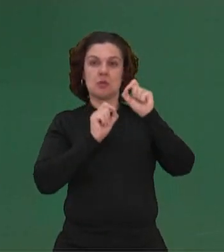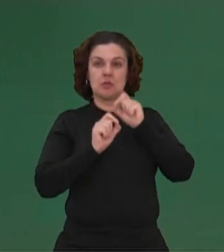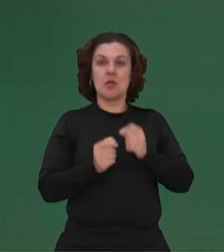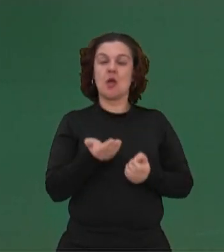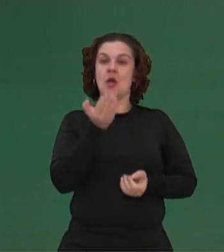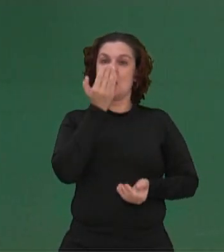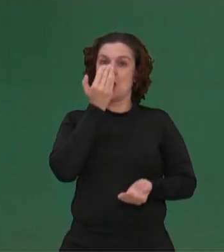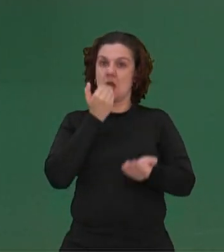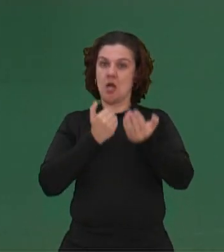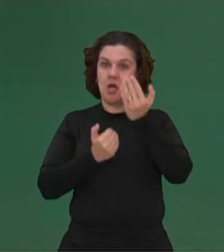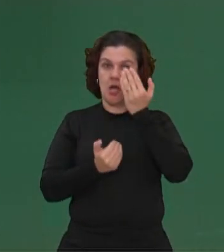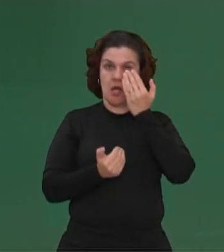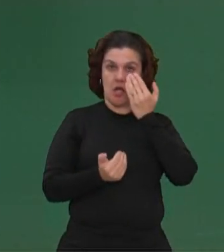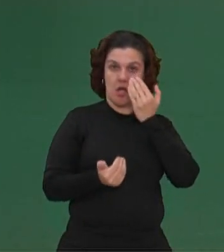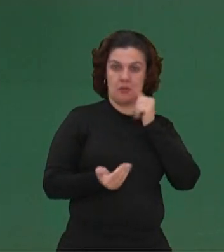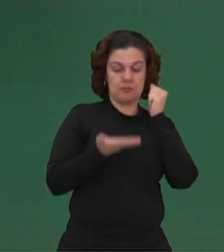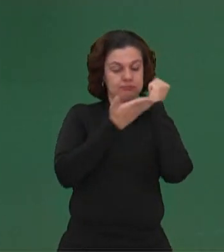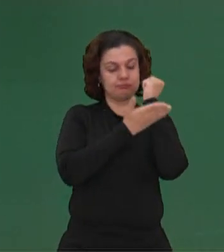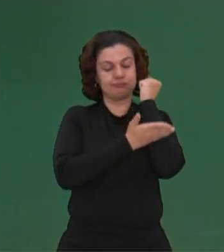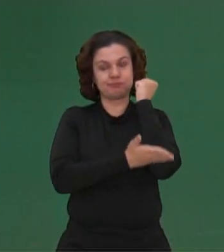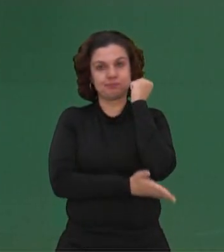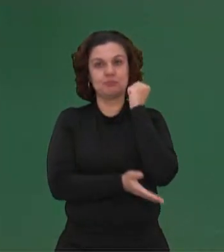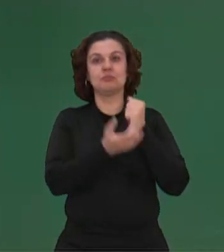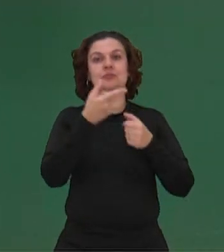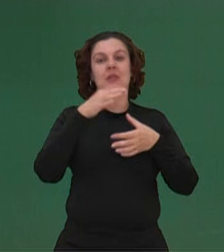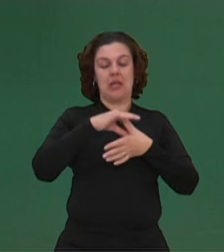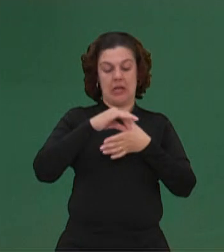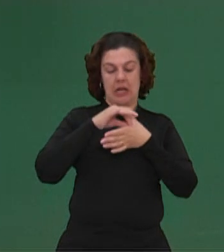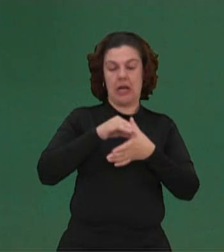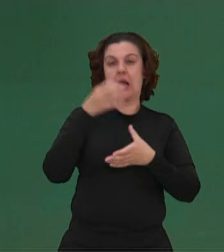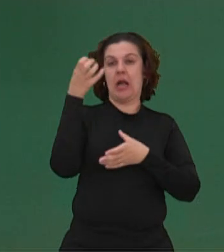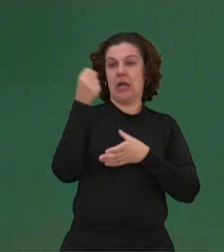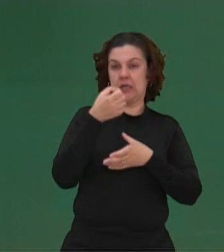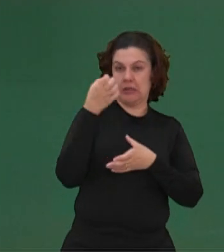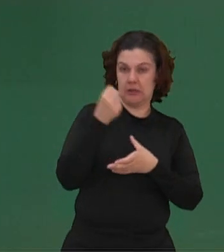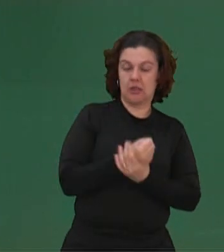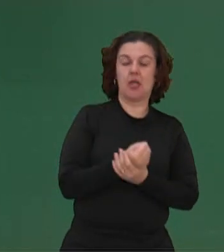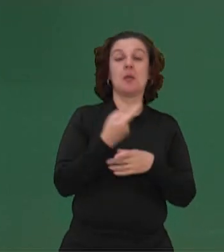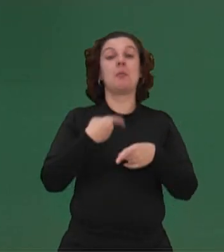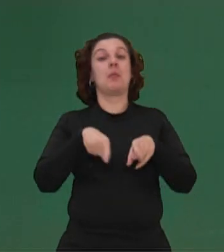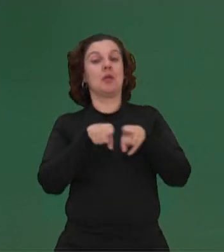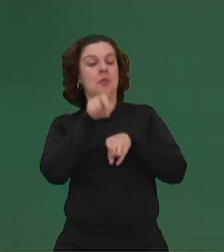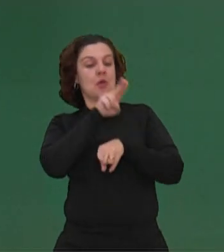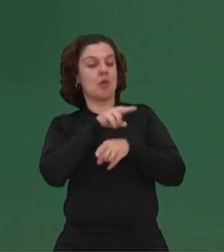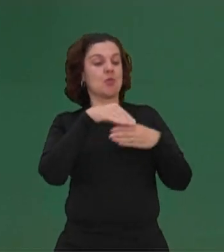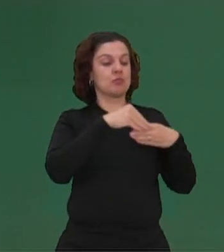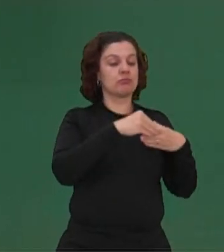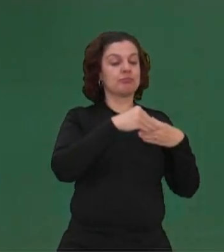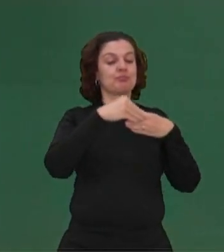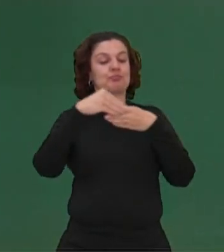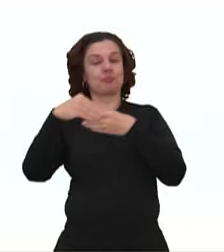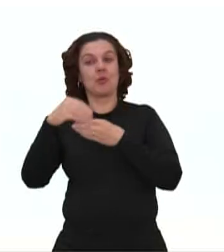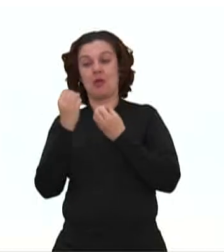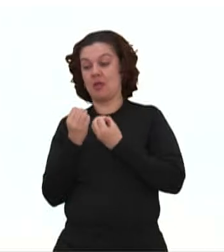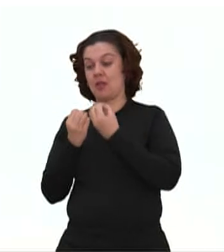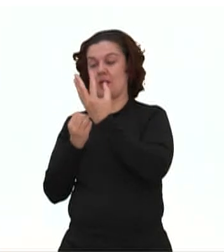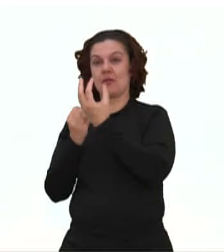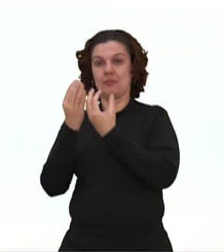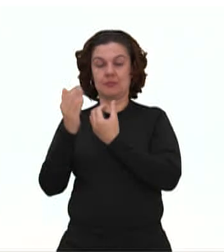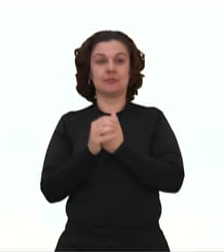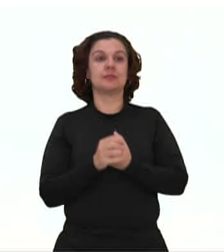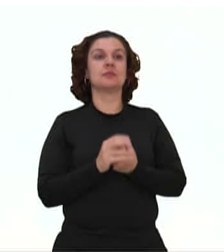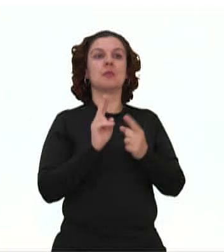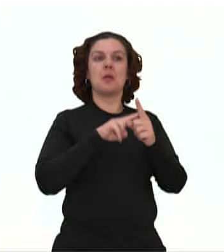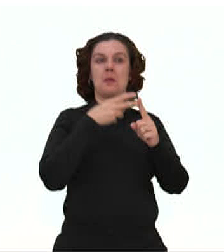de alimentação, muito além da alimentação, como força motriz e meios de transporte. Além